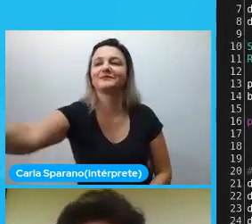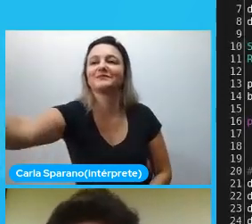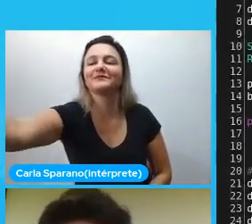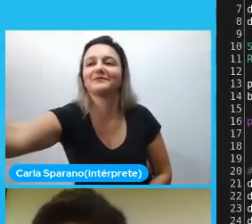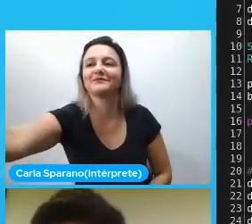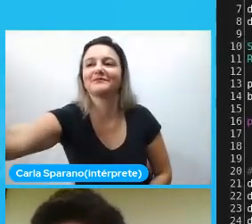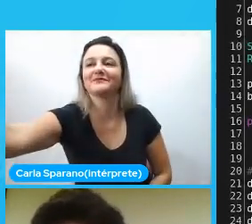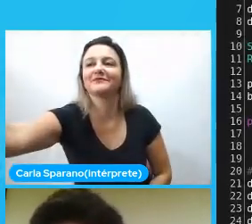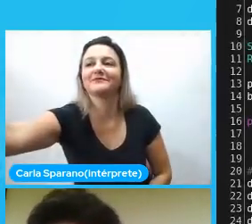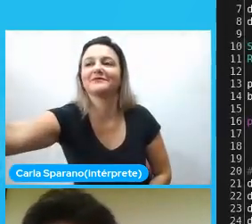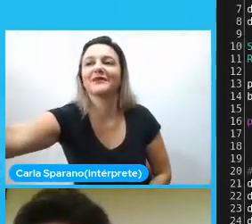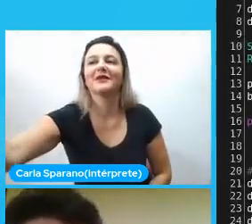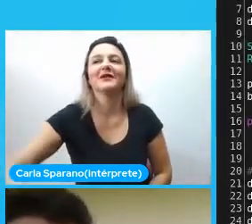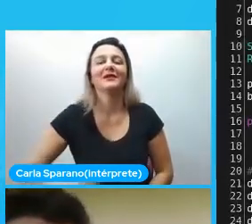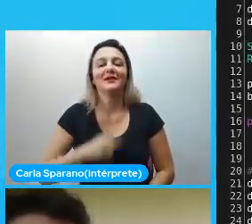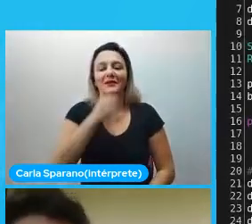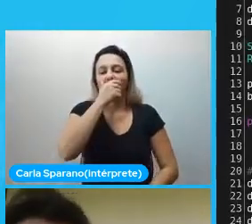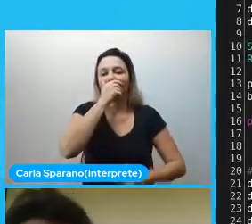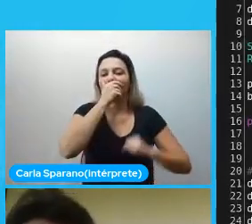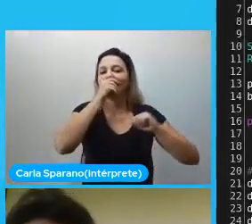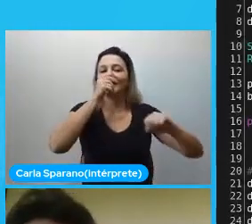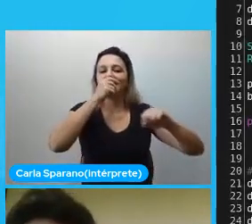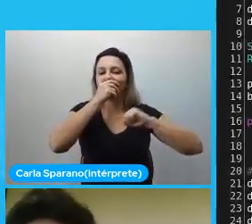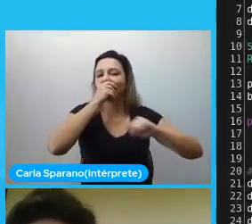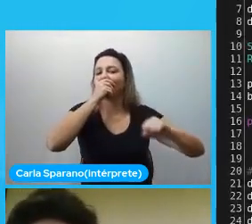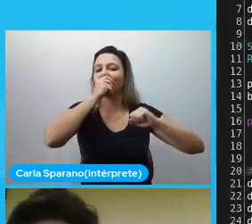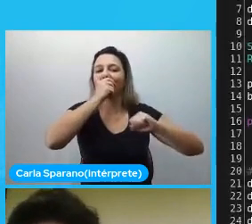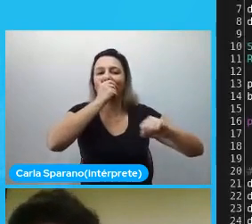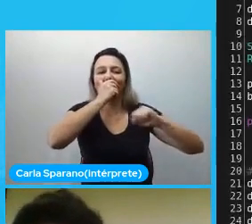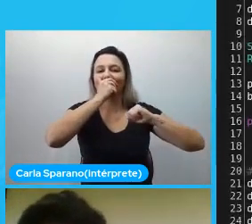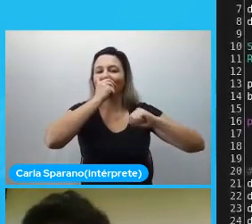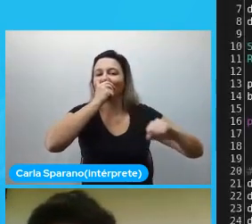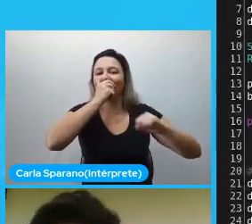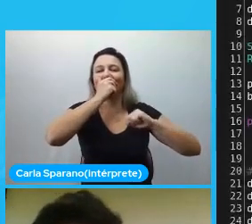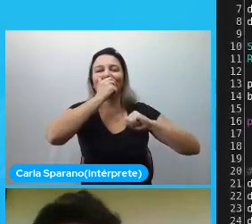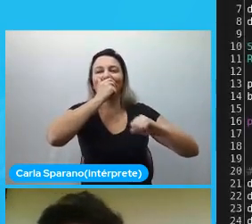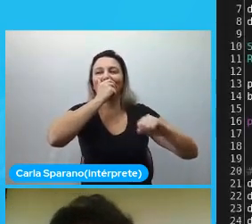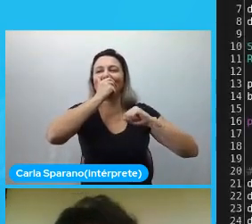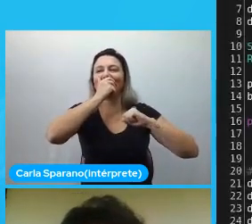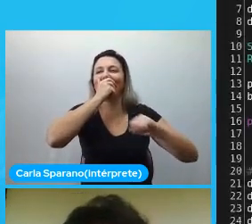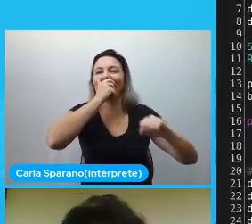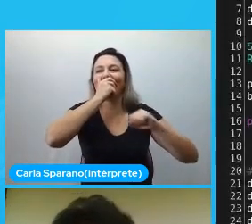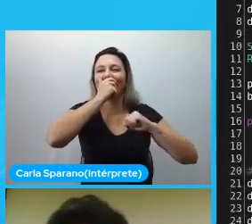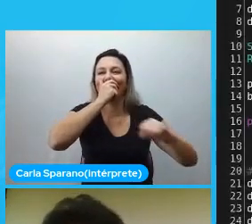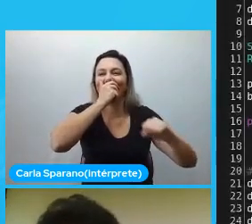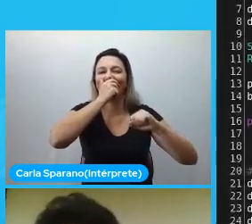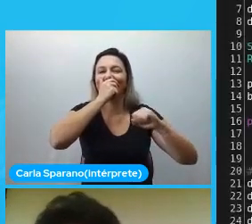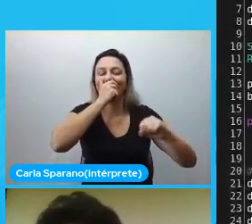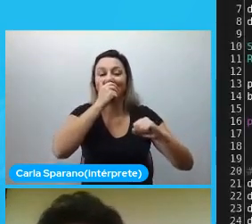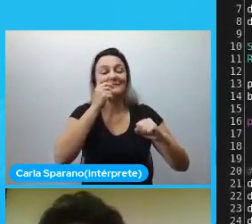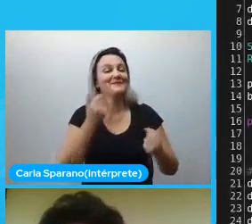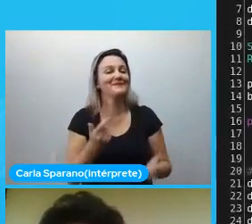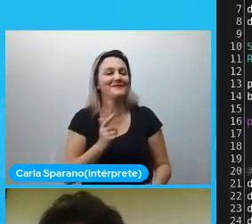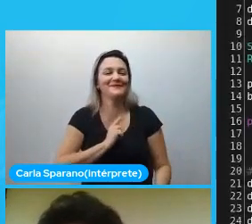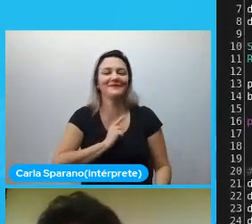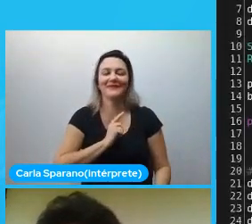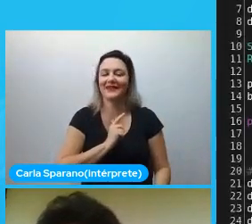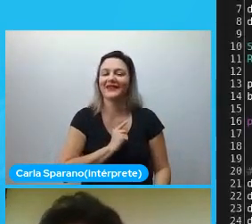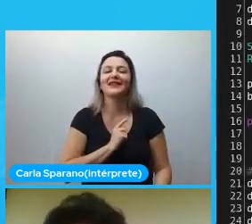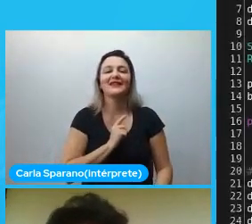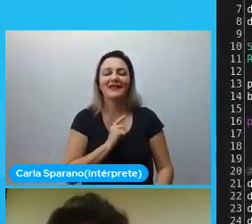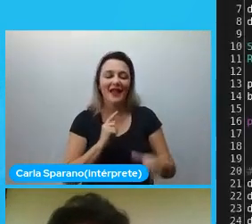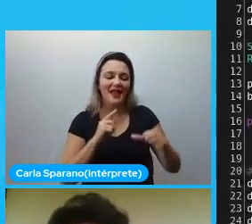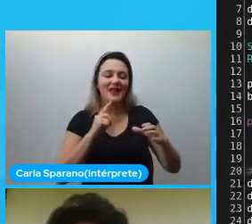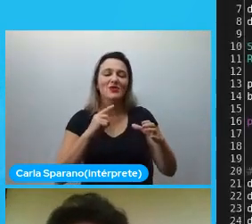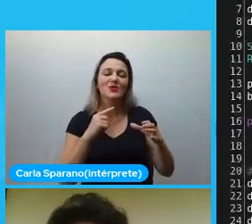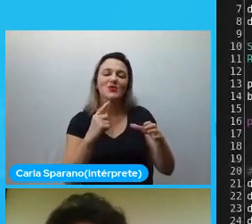Cara, é exatamente isso. E lá, estudando a história do funk, esse beat, Voltmix, o nome. Ele tinha num disco